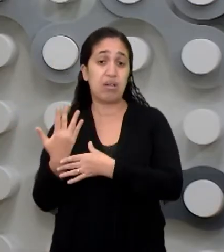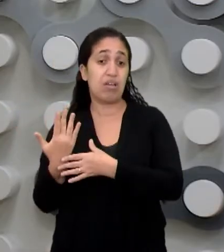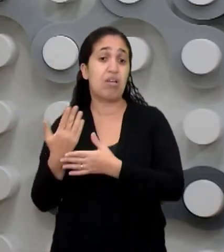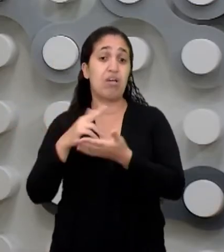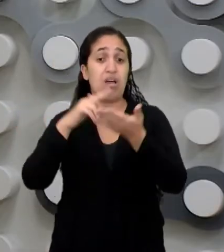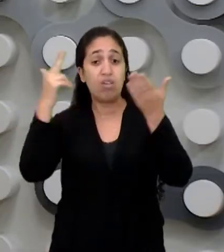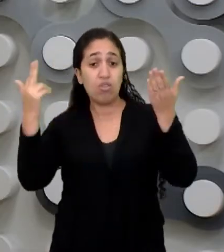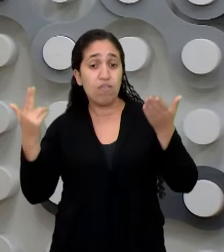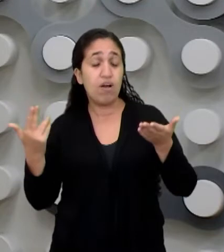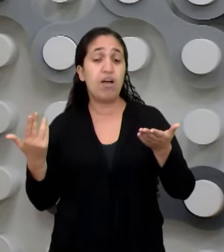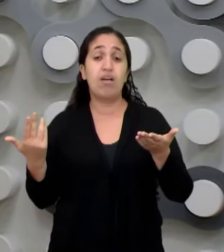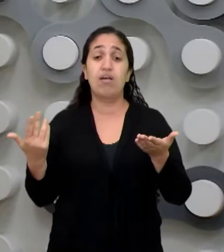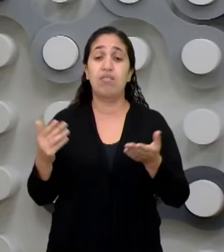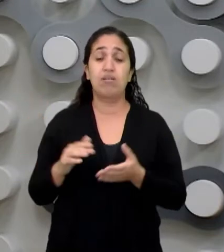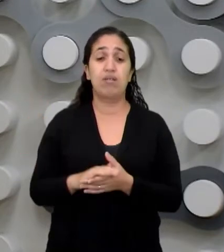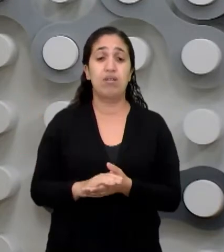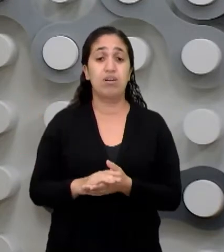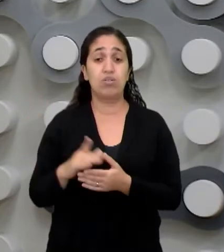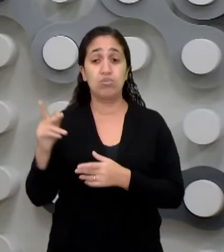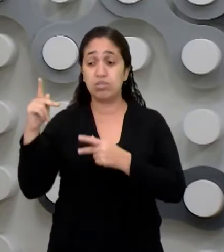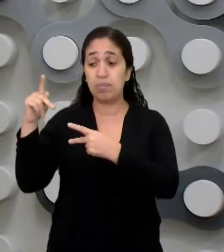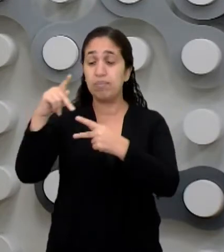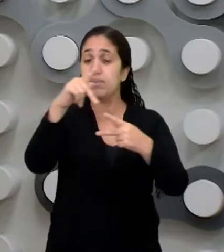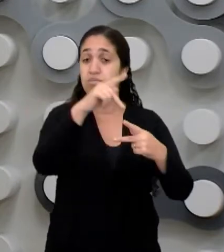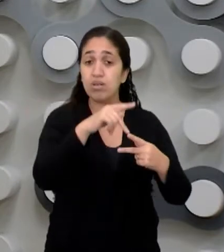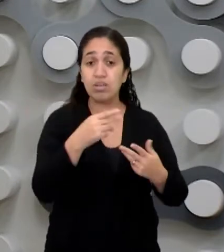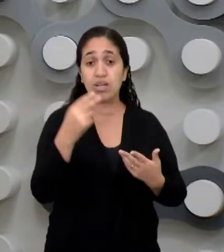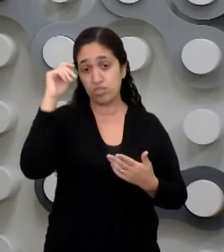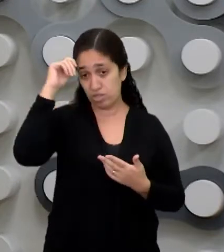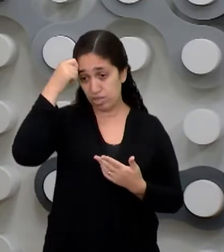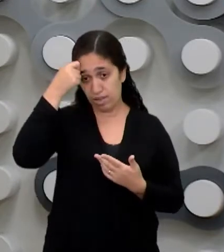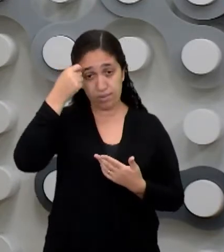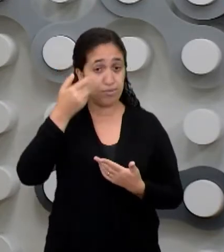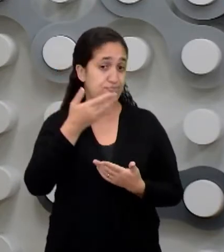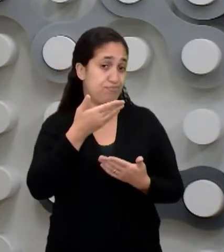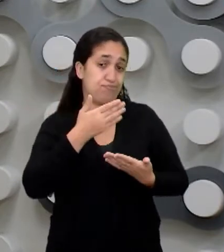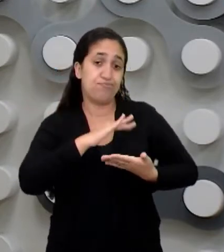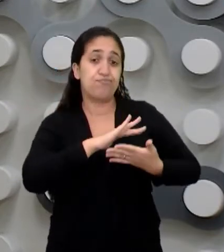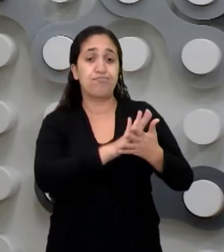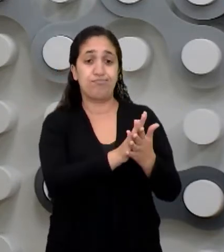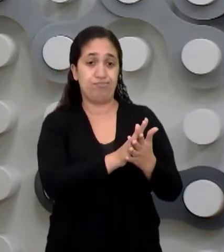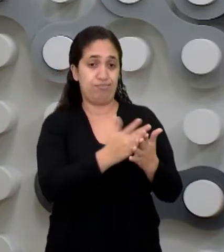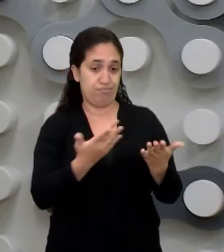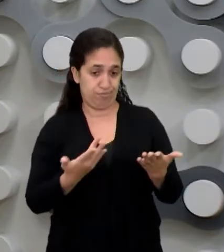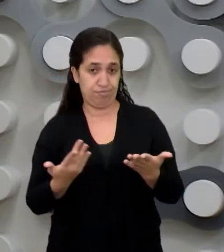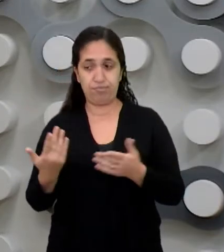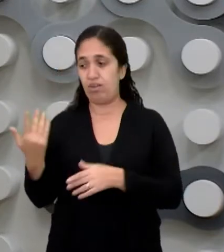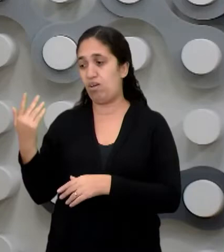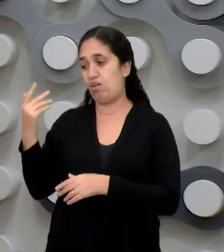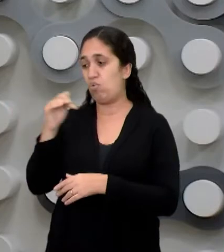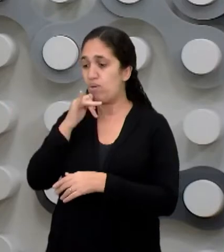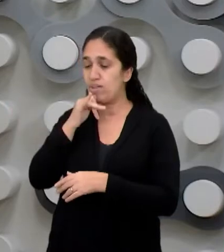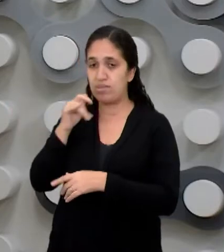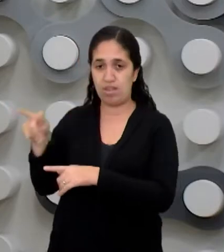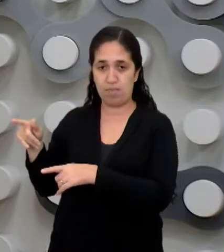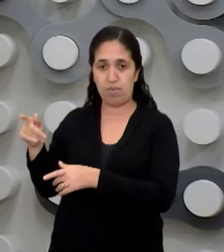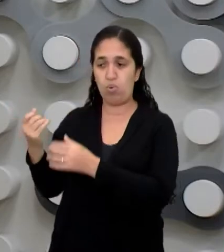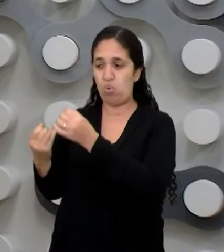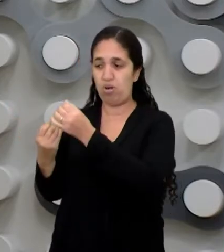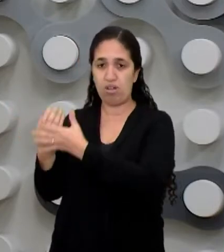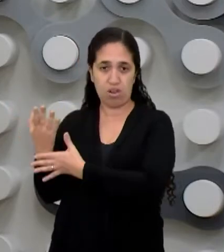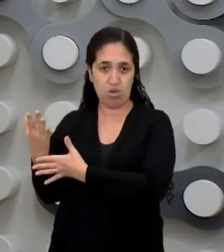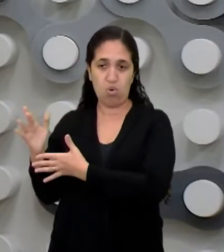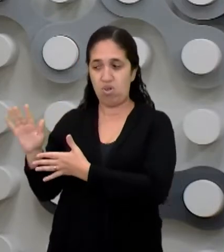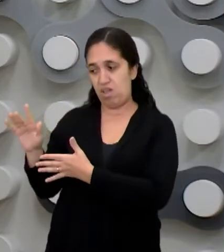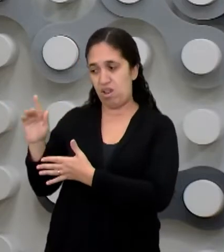Aí que você falou, os personagens negros sempre são estereotipados. É óbvio, se o autor de novela não é negro, ou não é uma